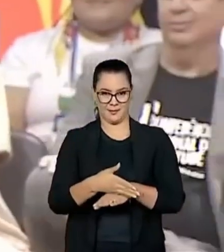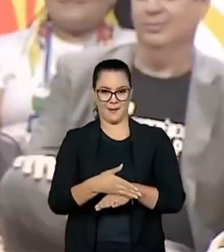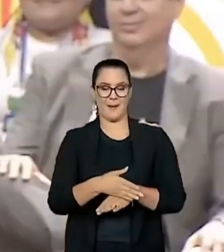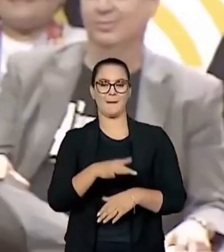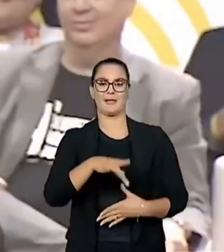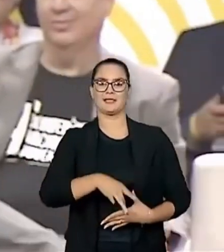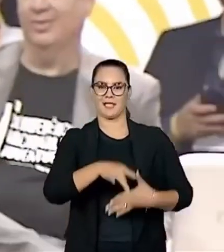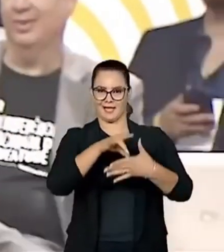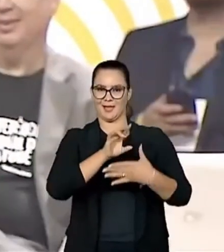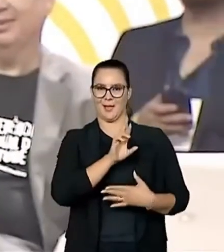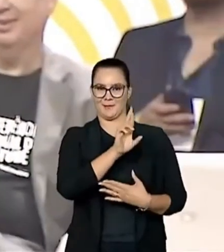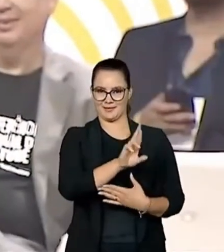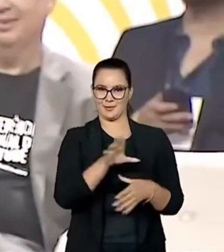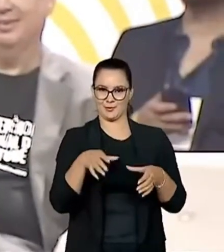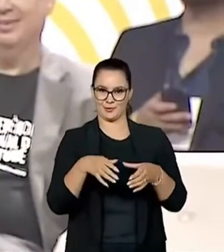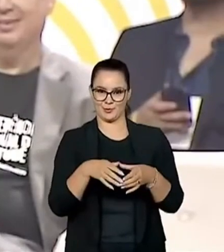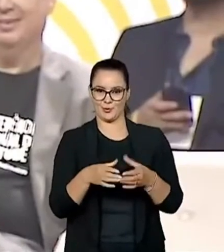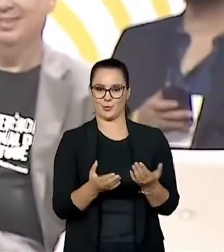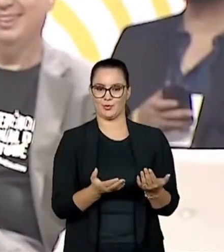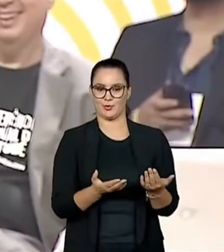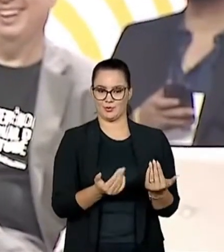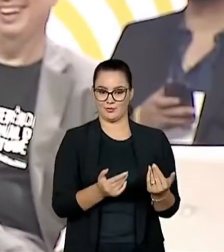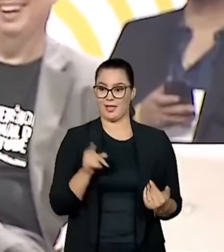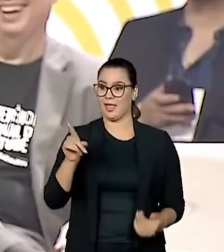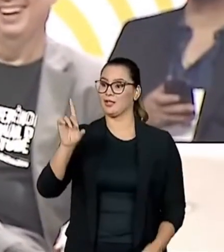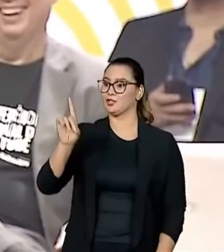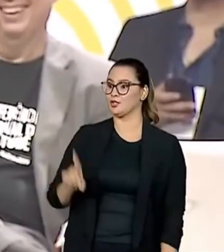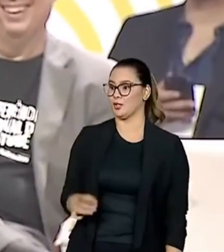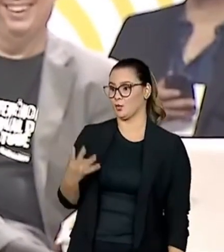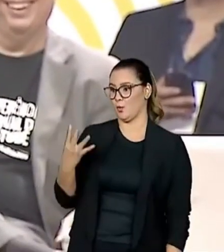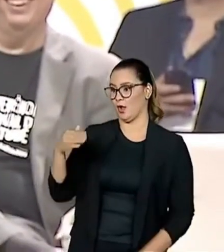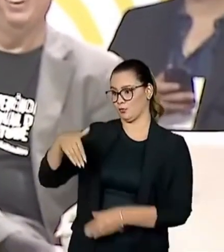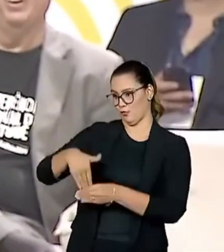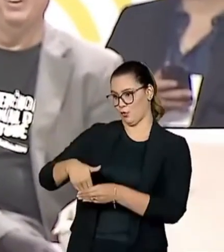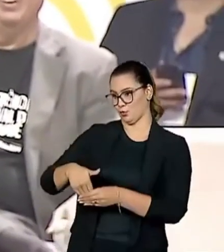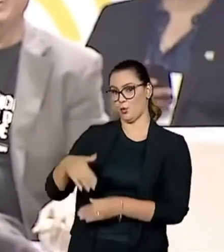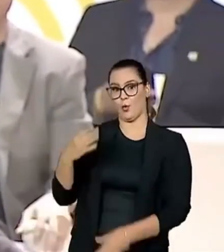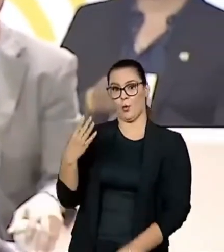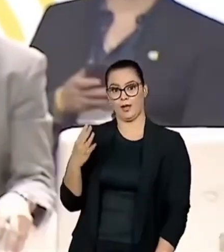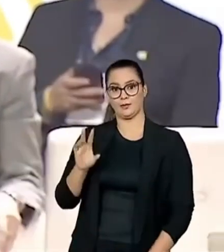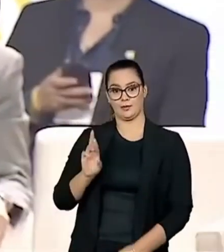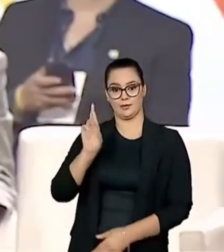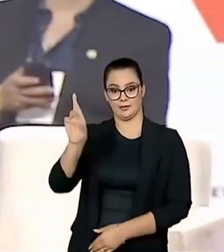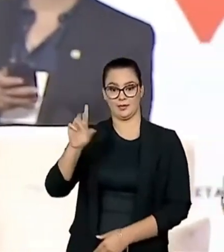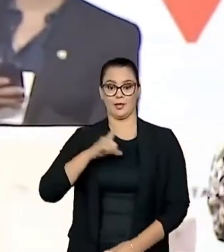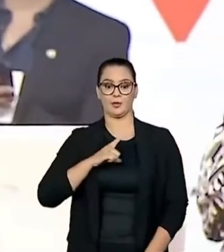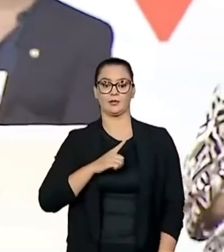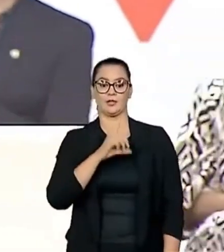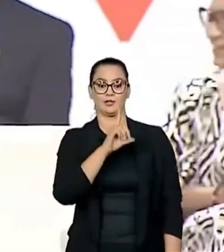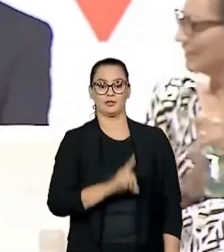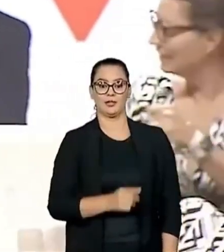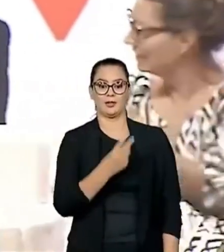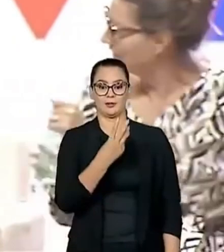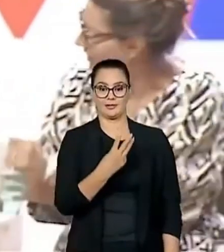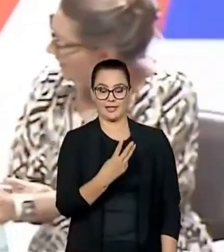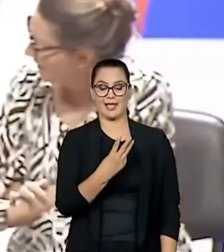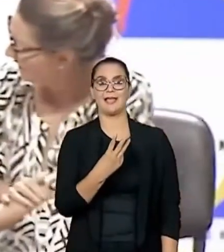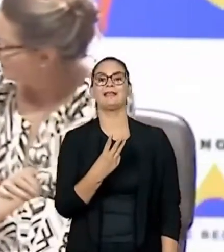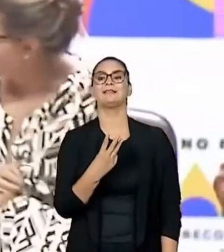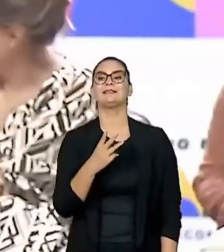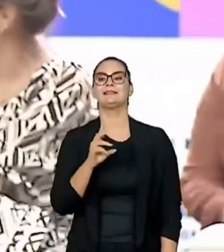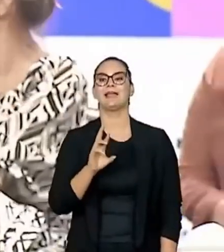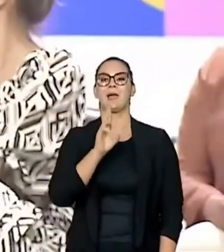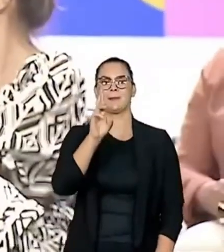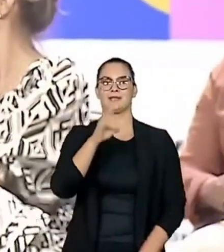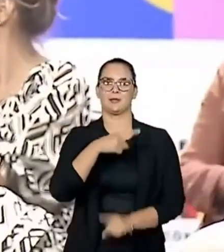da juventude, ela tem direito a 4 votos, 4 delegados, e eu tenho direito a 3 delegados e meio.